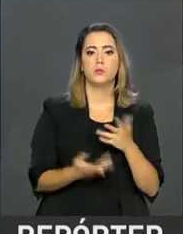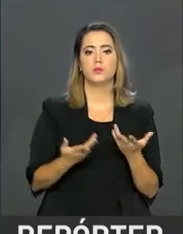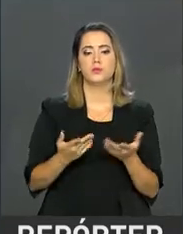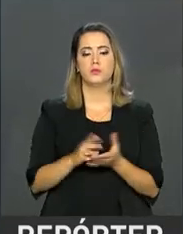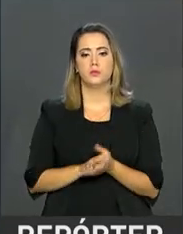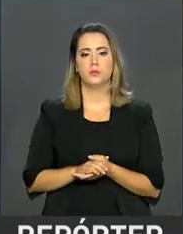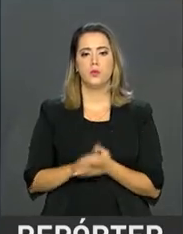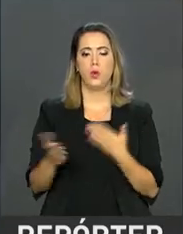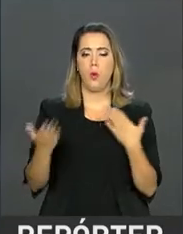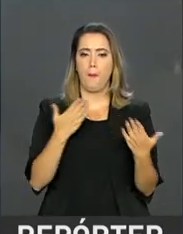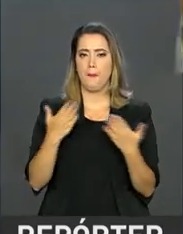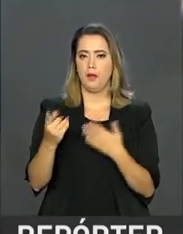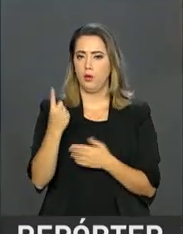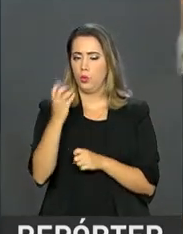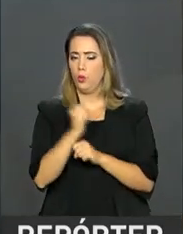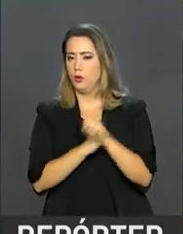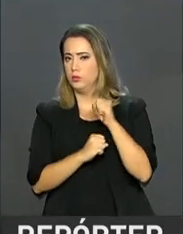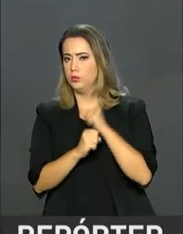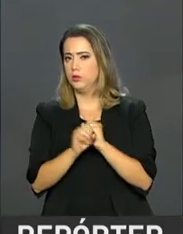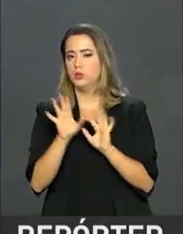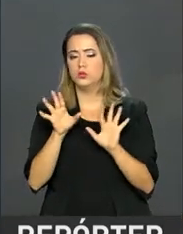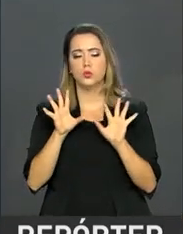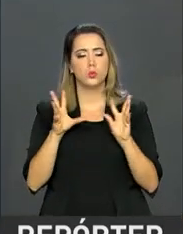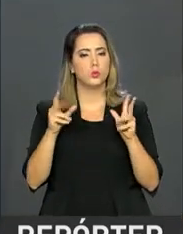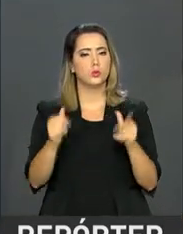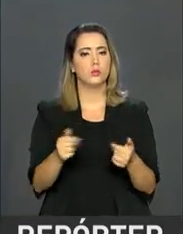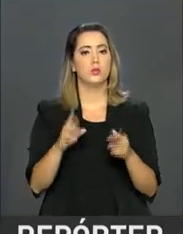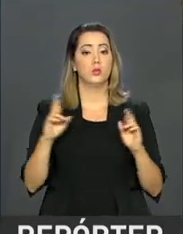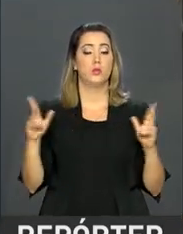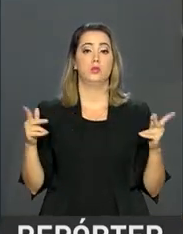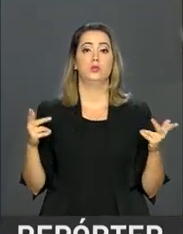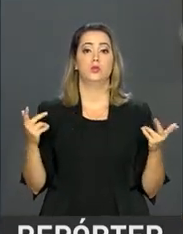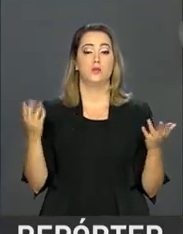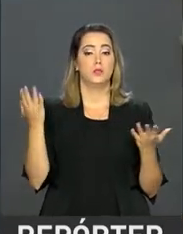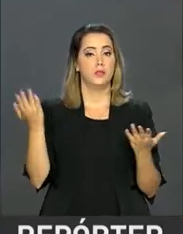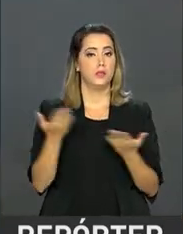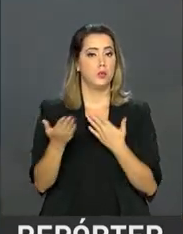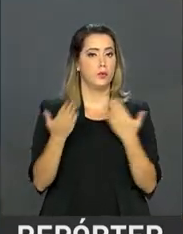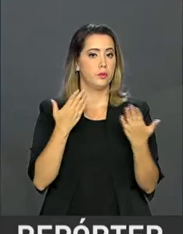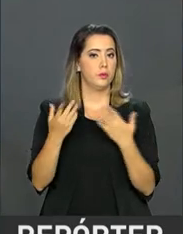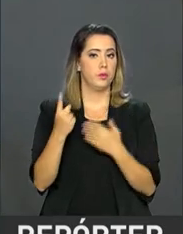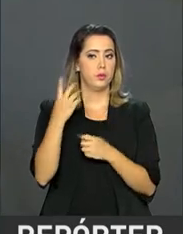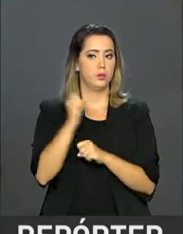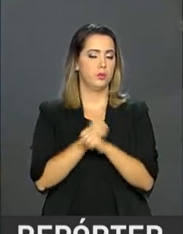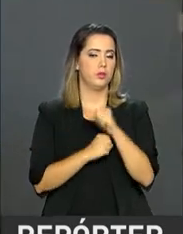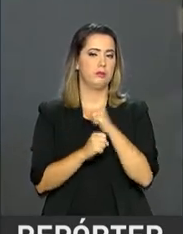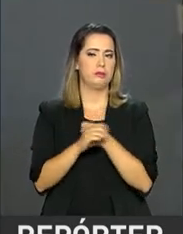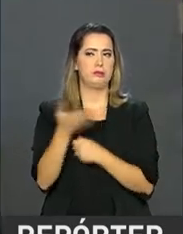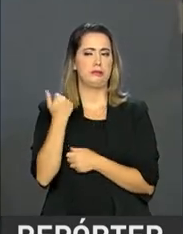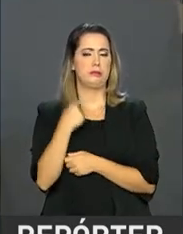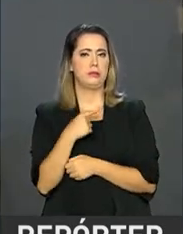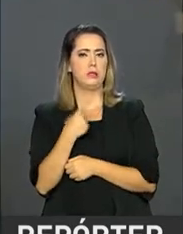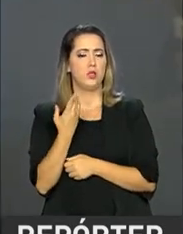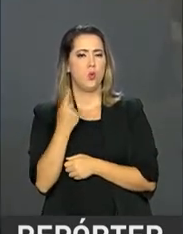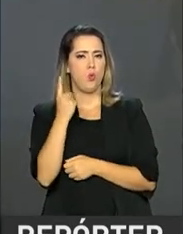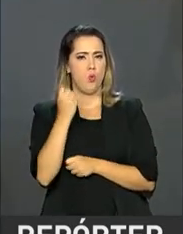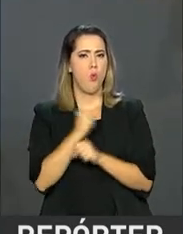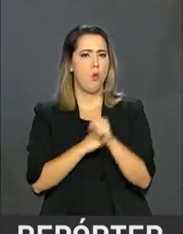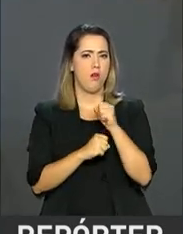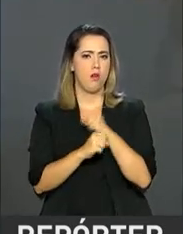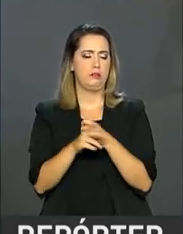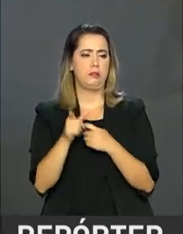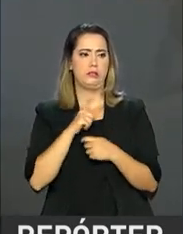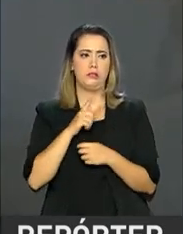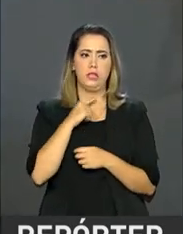compararmos a um ano atrás é totalmente diferente do que do que era ali havia uma ainda uma esperança uma